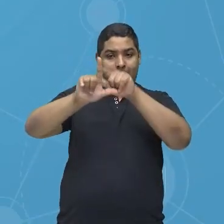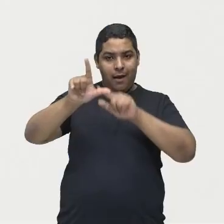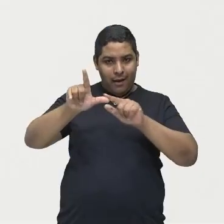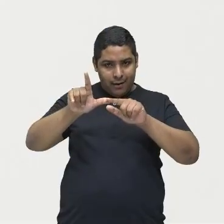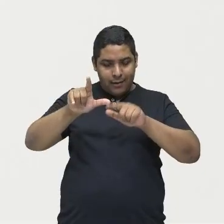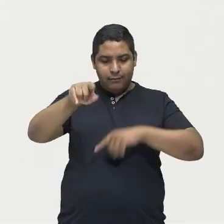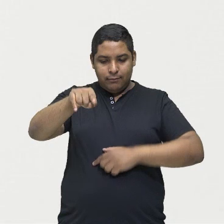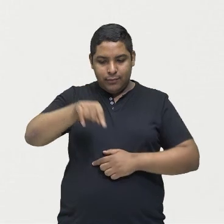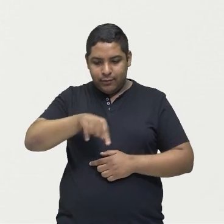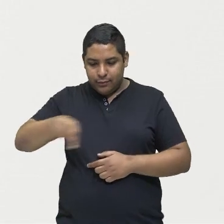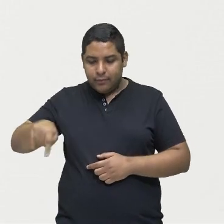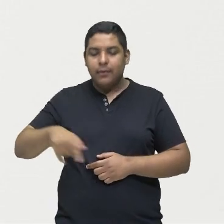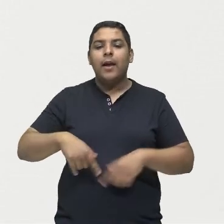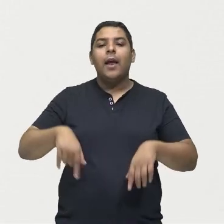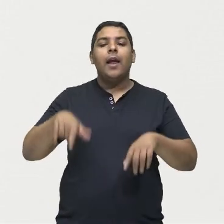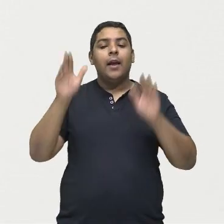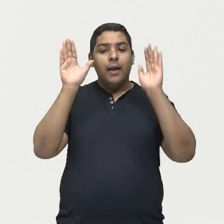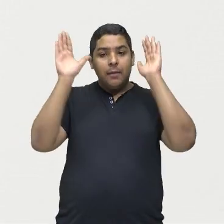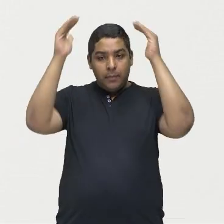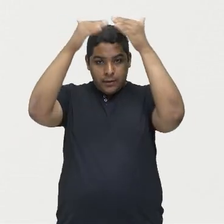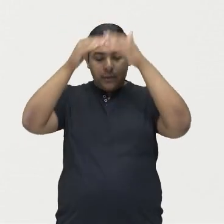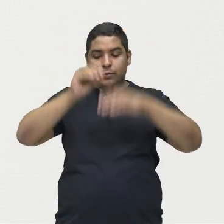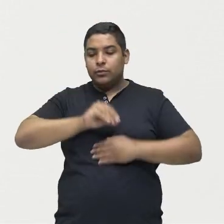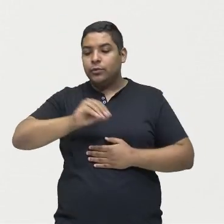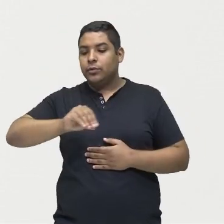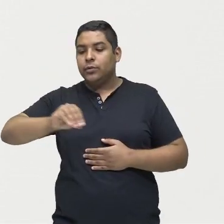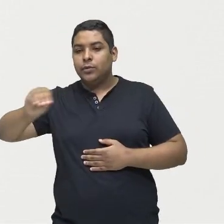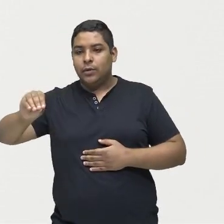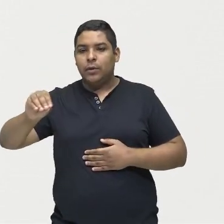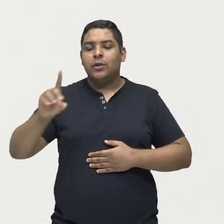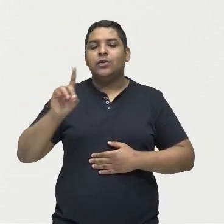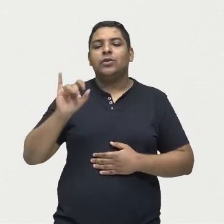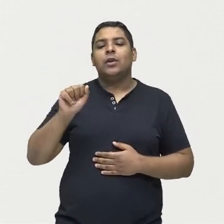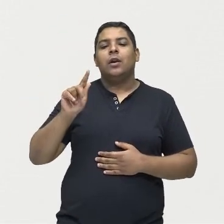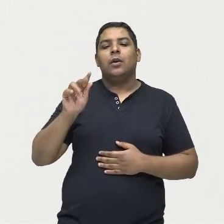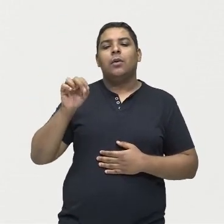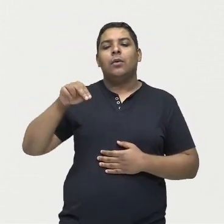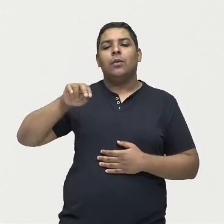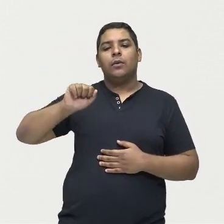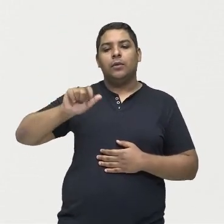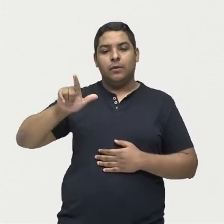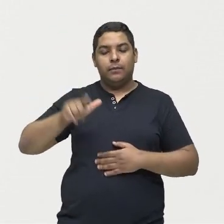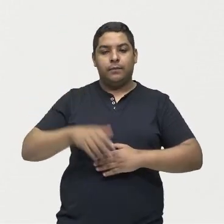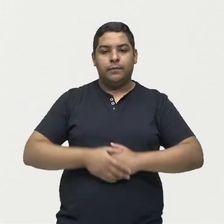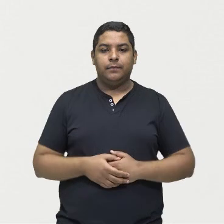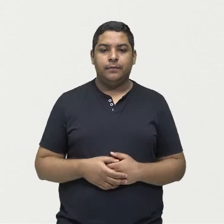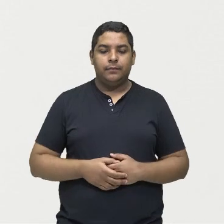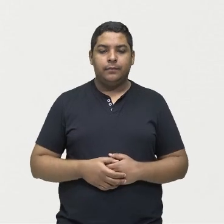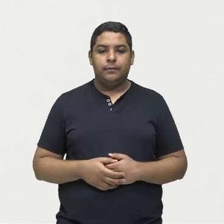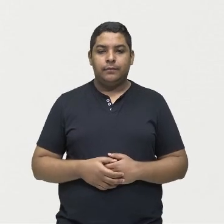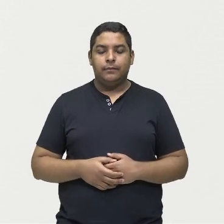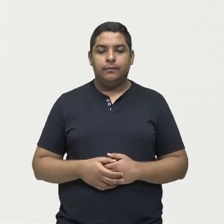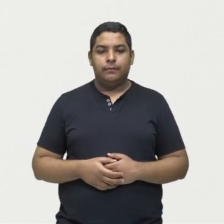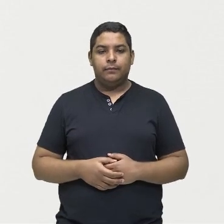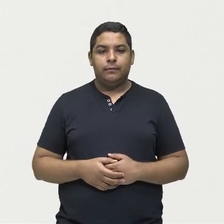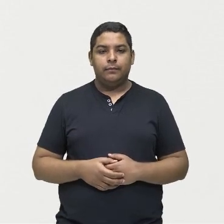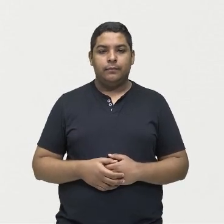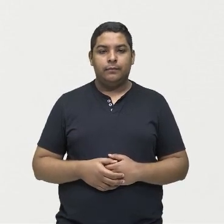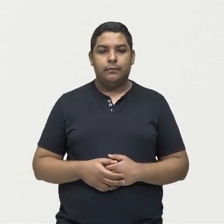no que foi apresentado e no que aprendeu na aula de hoje, cite duas regras básicas do xadrez. E aí nós temos aqui a